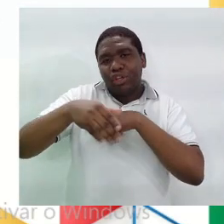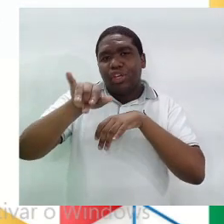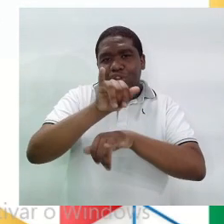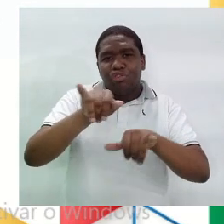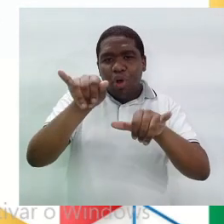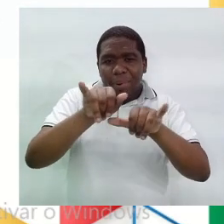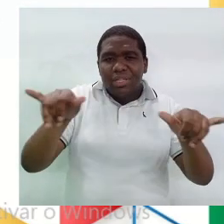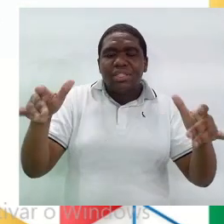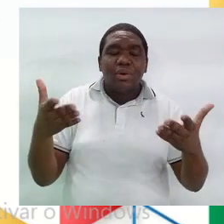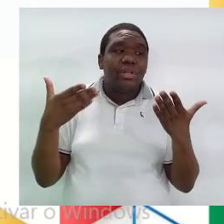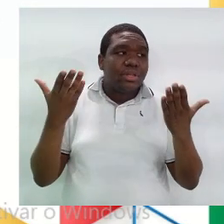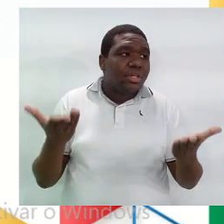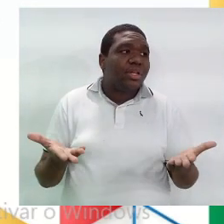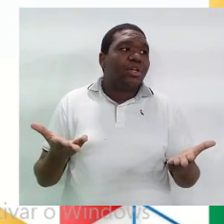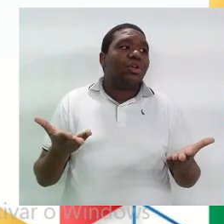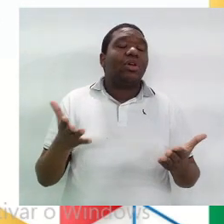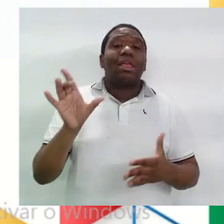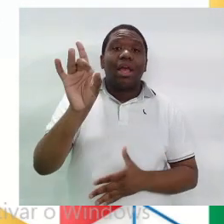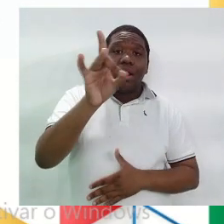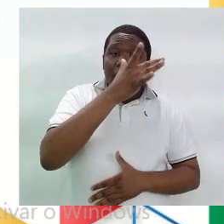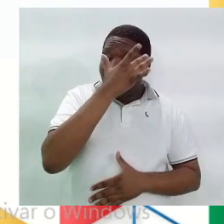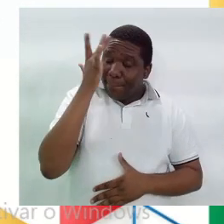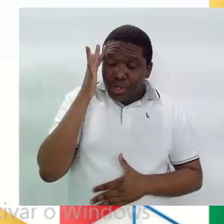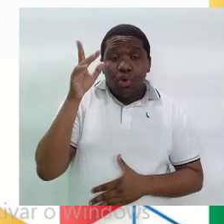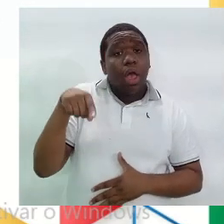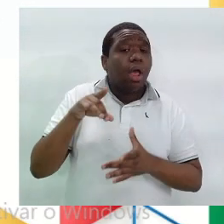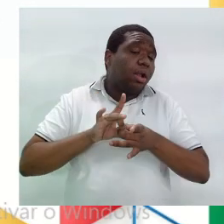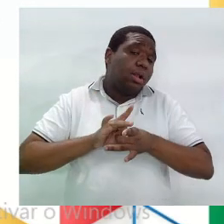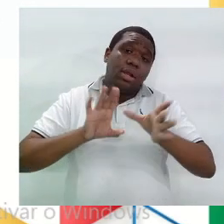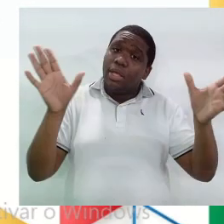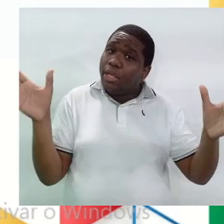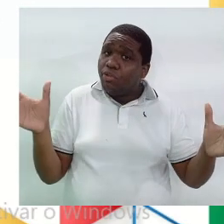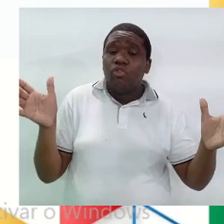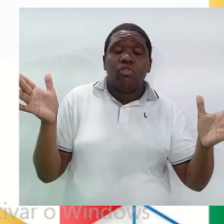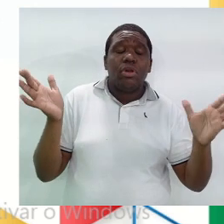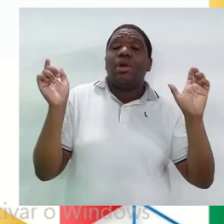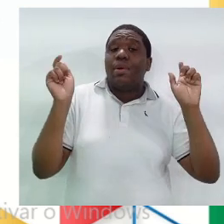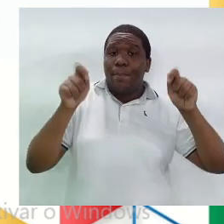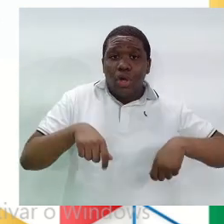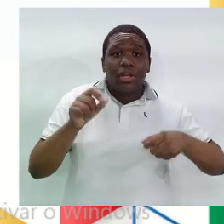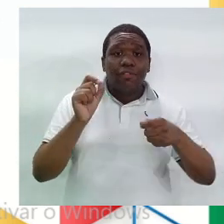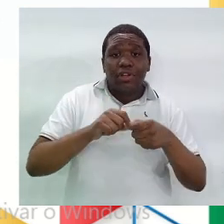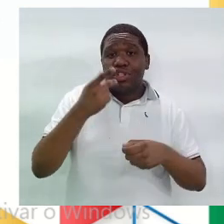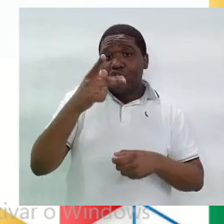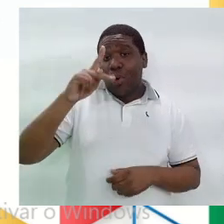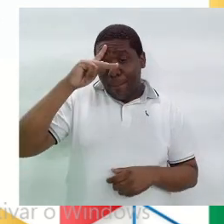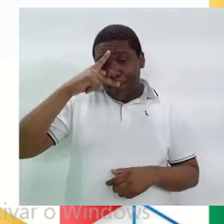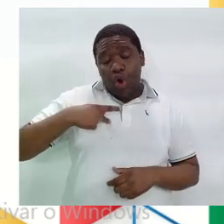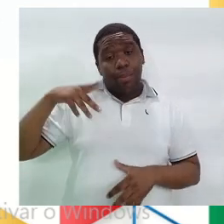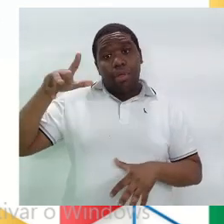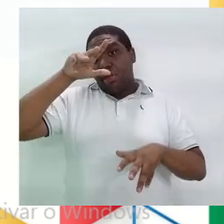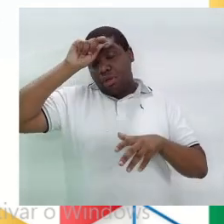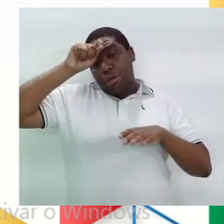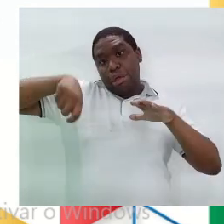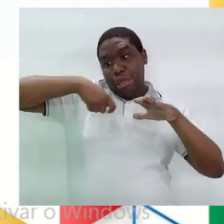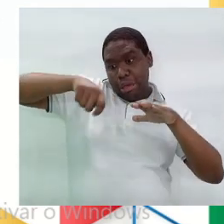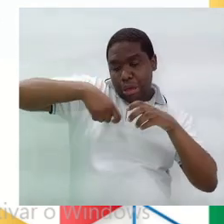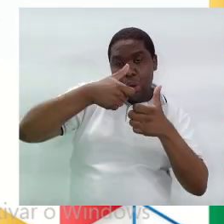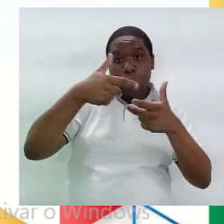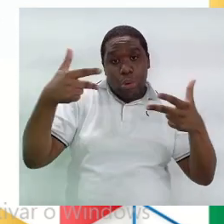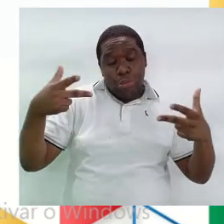informação. No entanto, cada fiel é livre para fazer seus próprios feitiços e